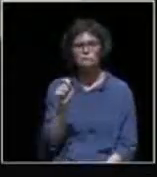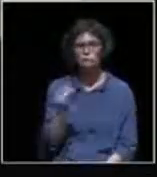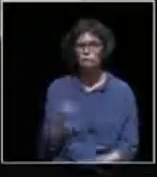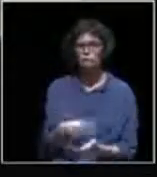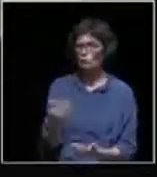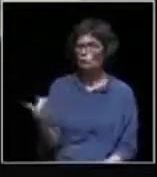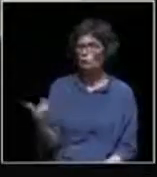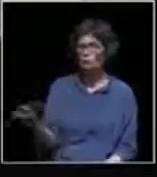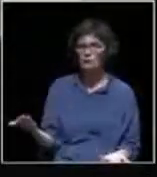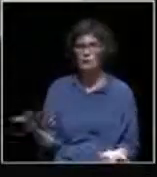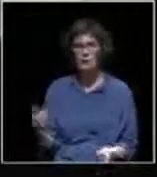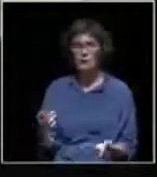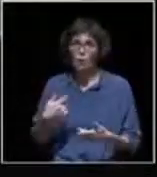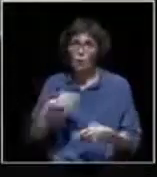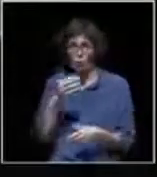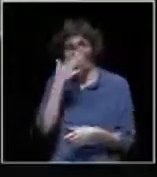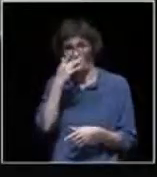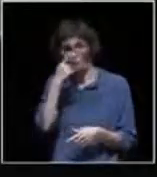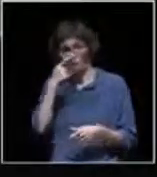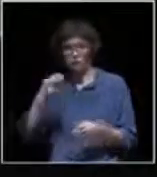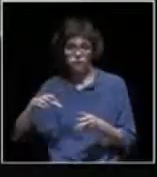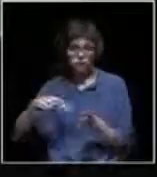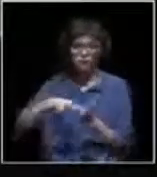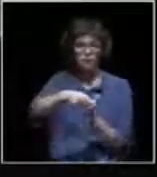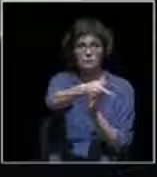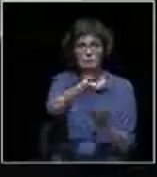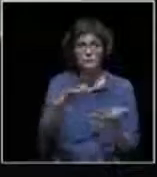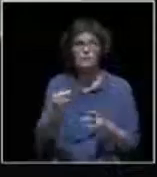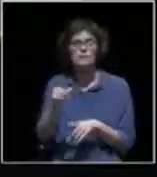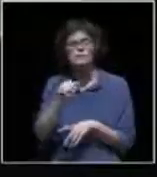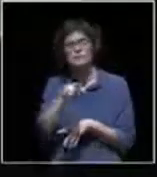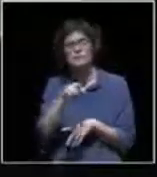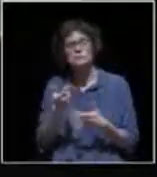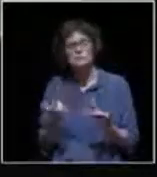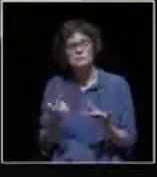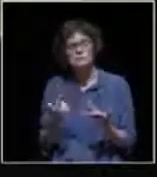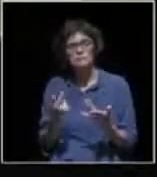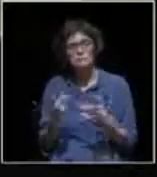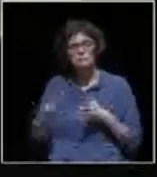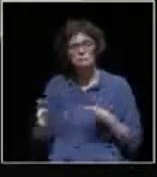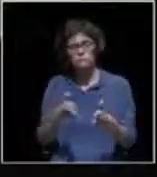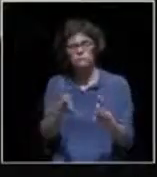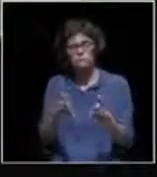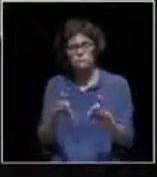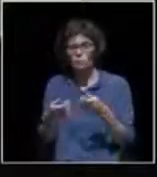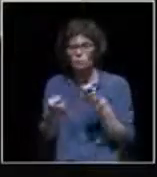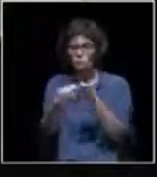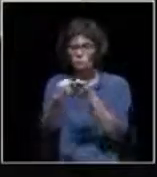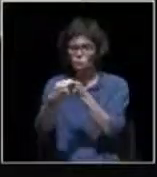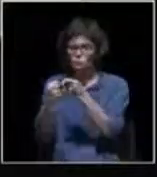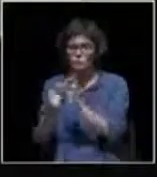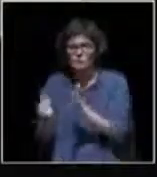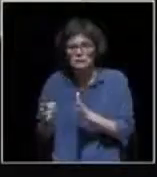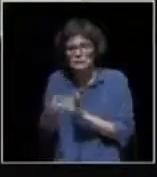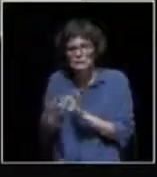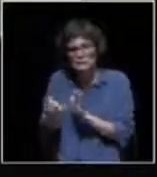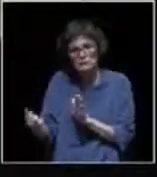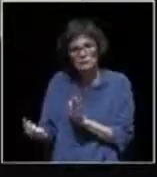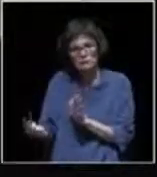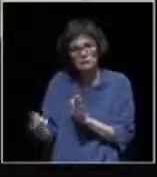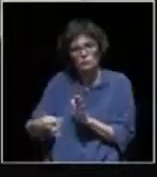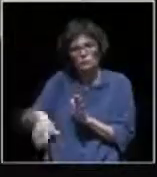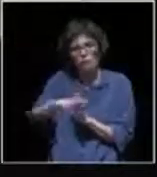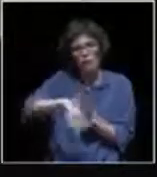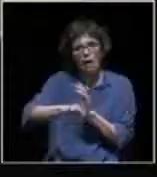ou opta por se deslocar a pé? E depois temos a questão dos percursos se encontrarem ou não adequados às reais necessidades, existindo áreas de